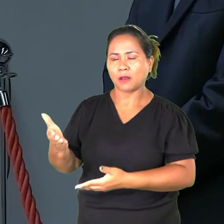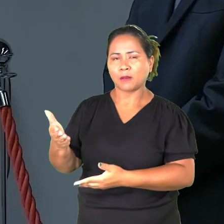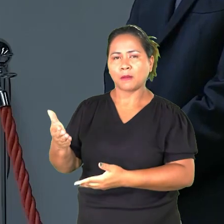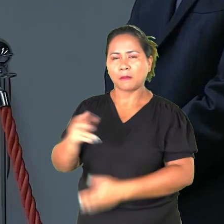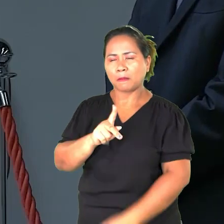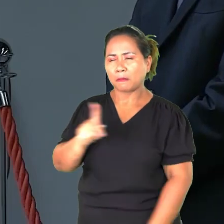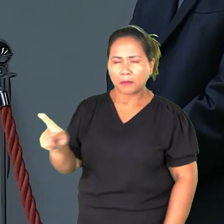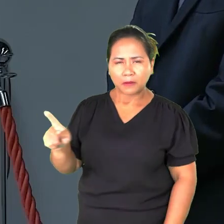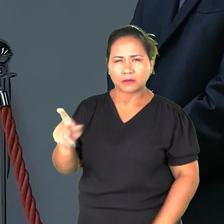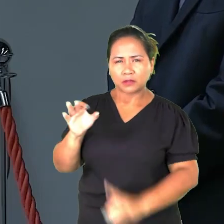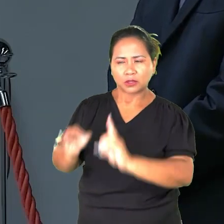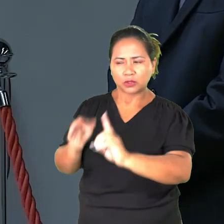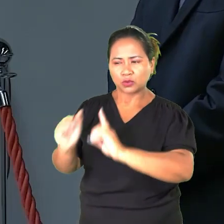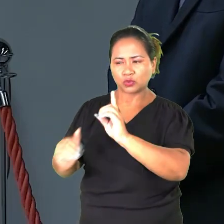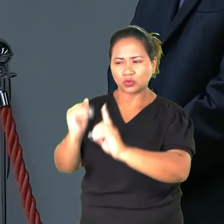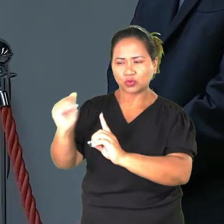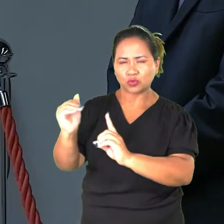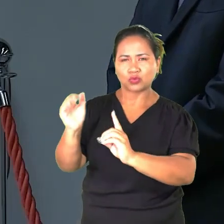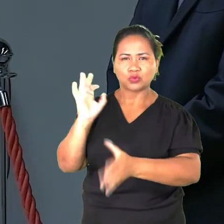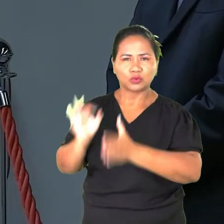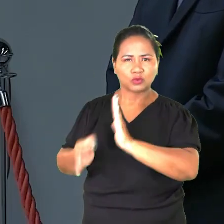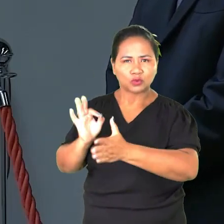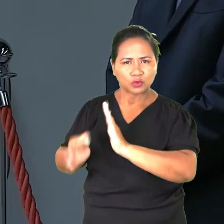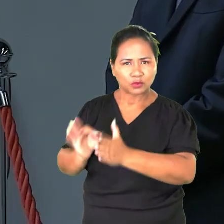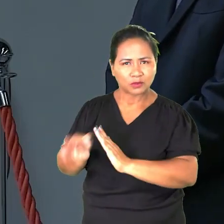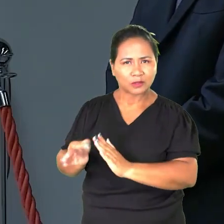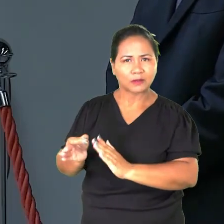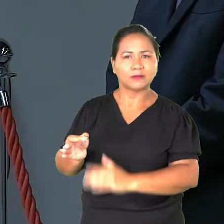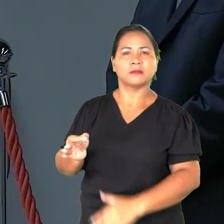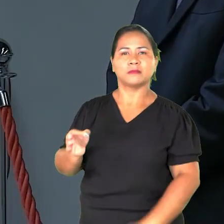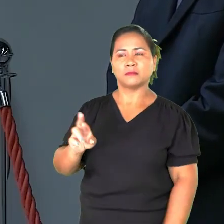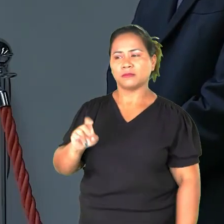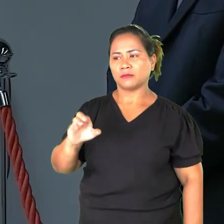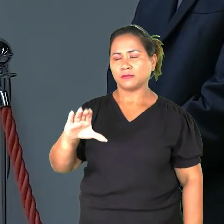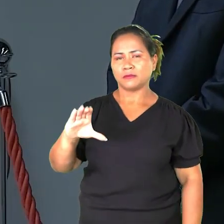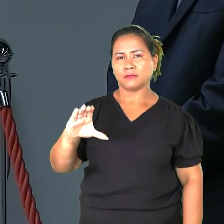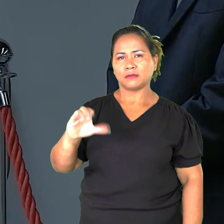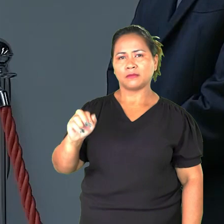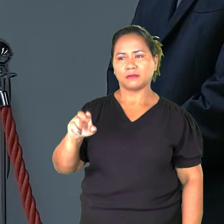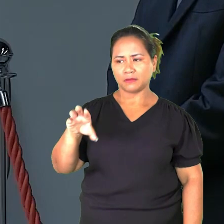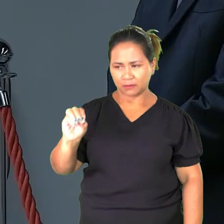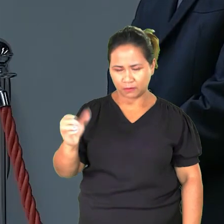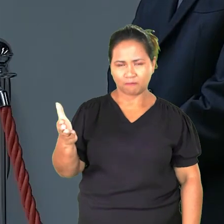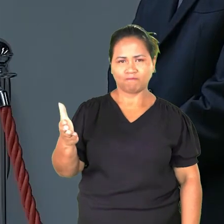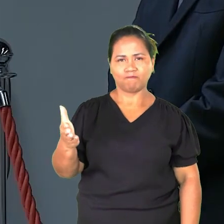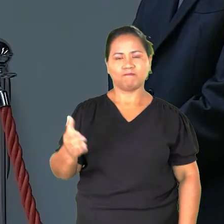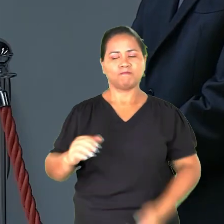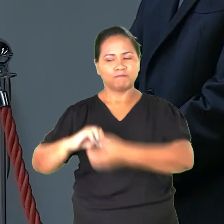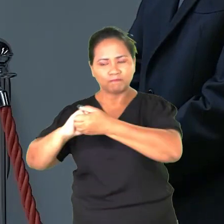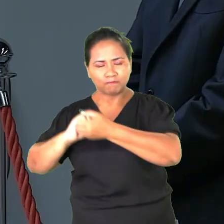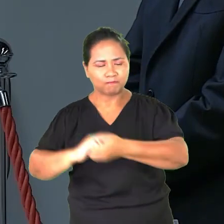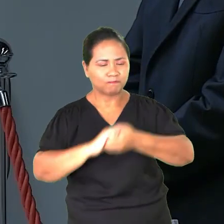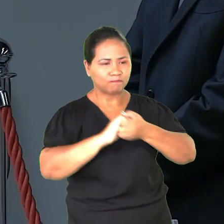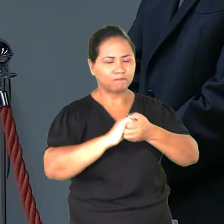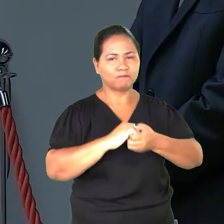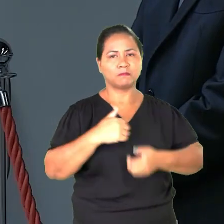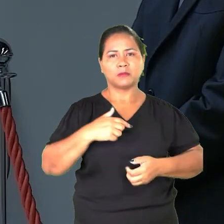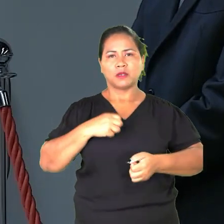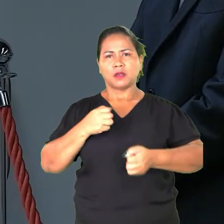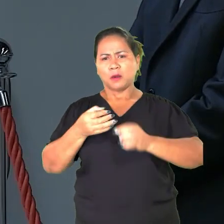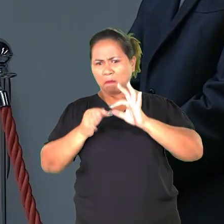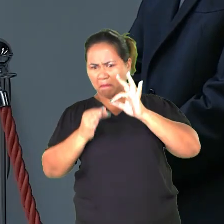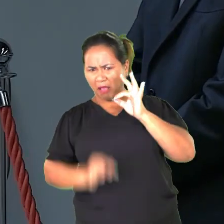Tribunal de Justiça, desembargador Ricardo Anaf. Muito bom tê-los aqui. E as minhas palavras, presidente, vão